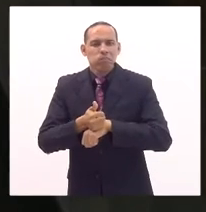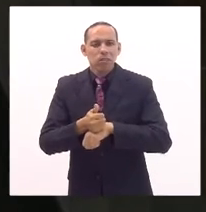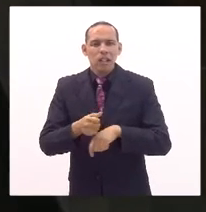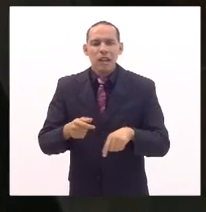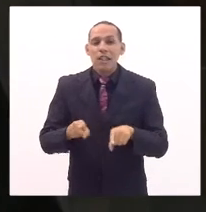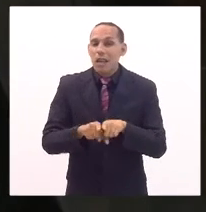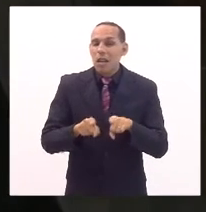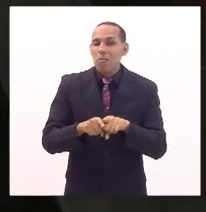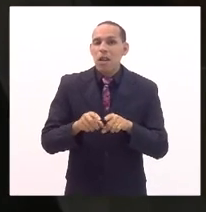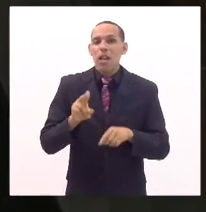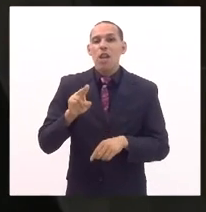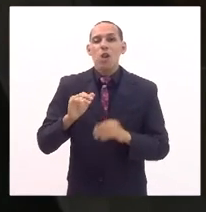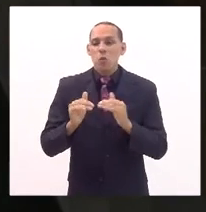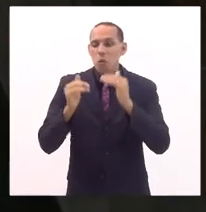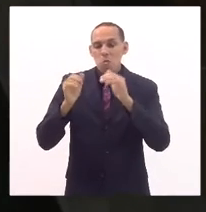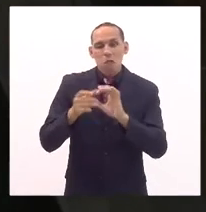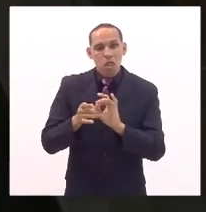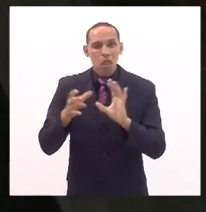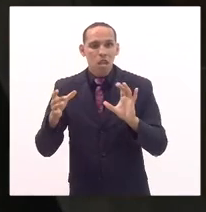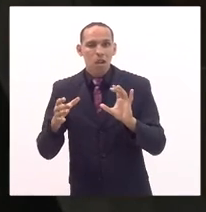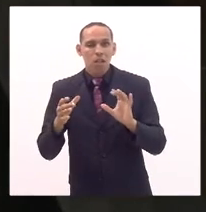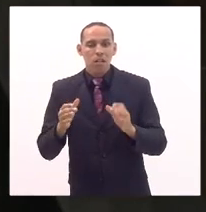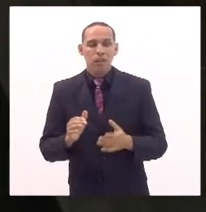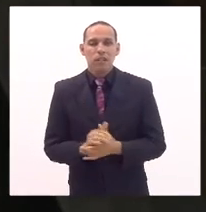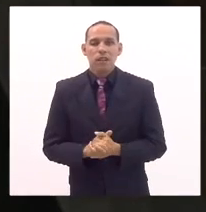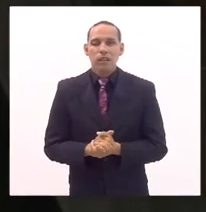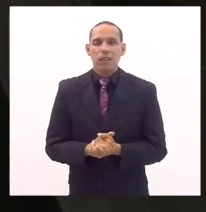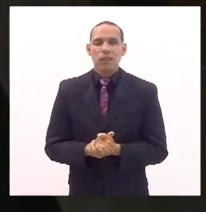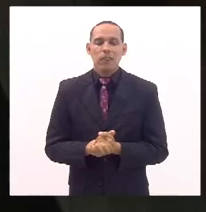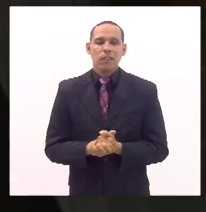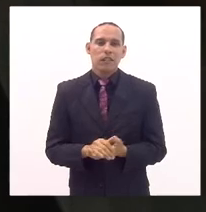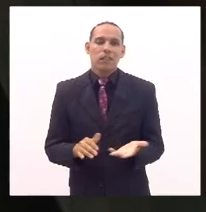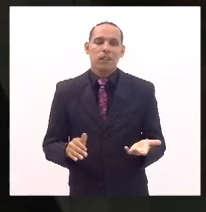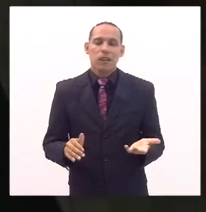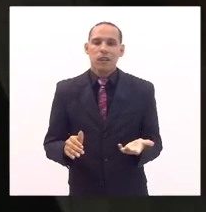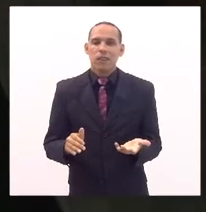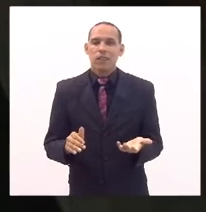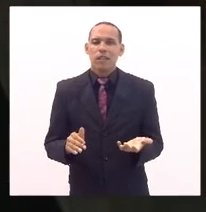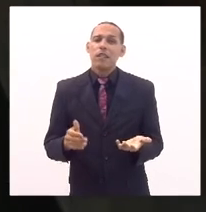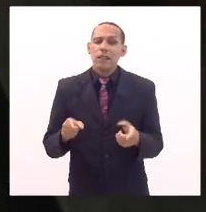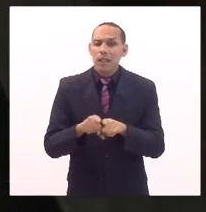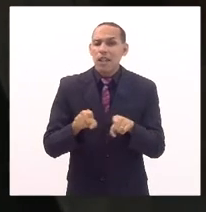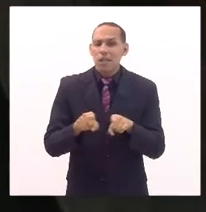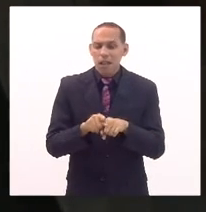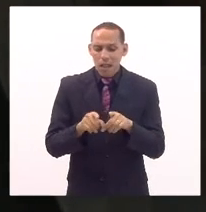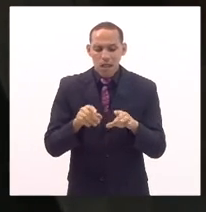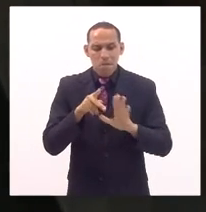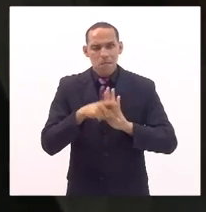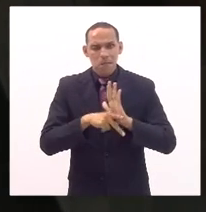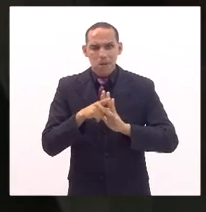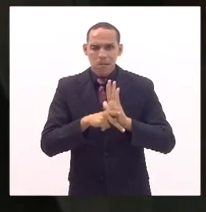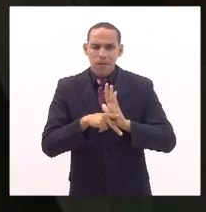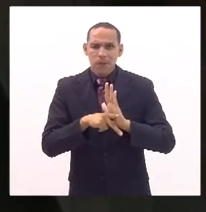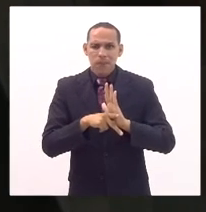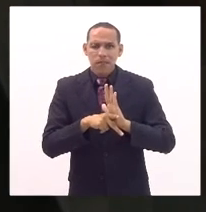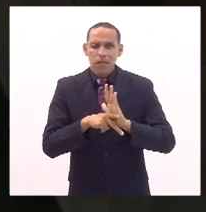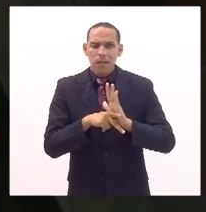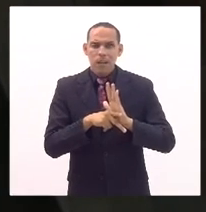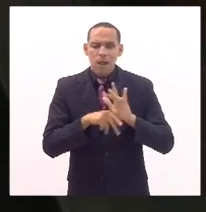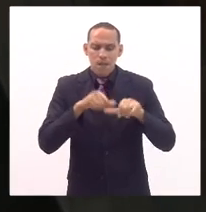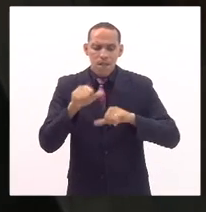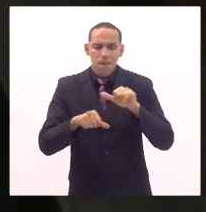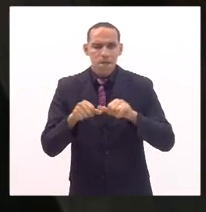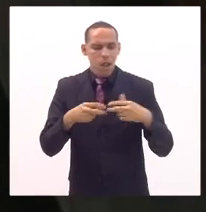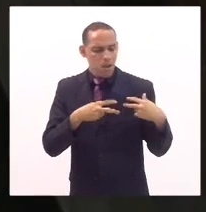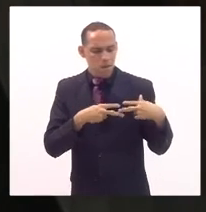outra Liberal mas evidentemente que se sabe que o projeto dessa magnitude qual seja a transformar